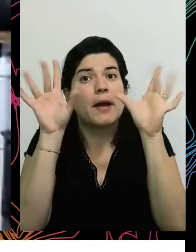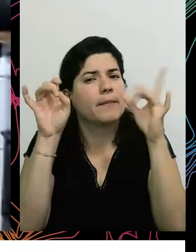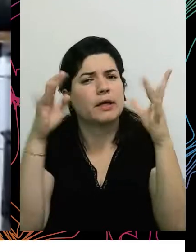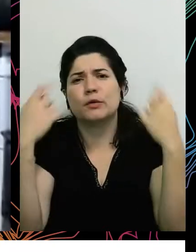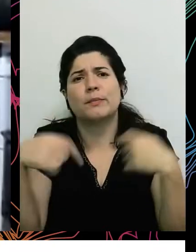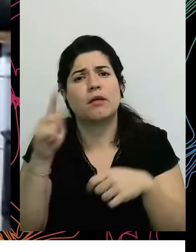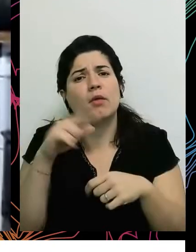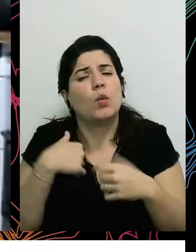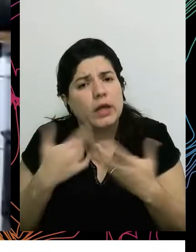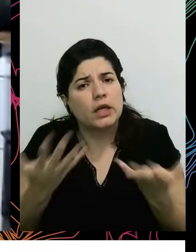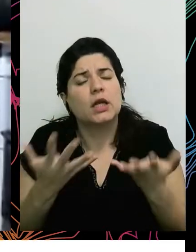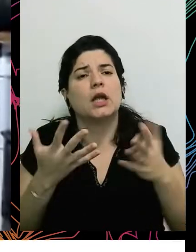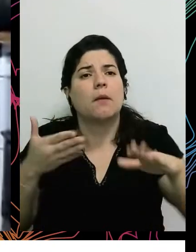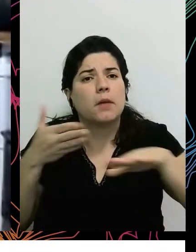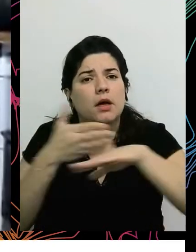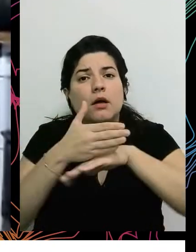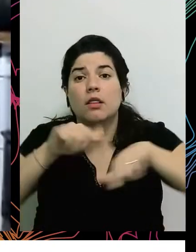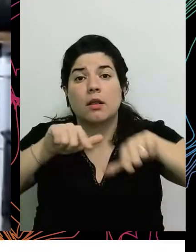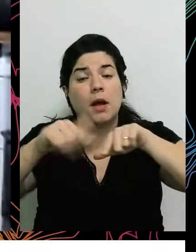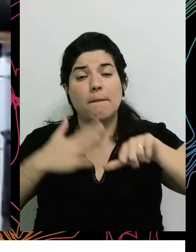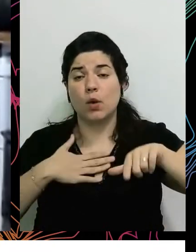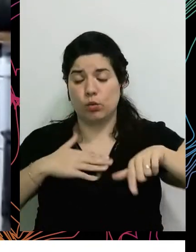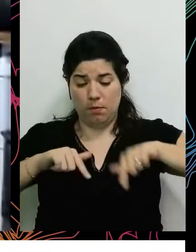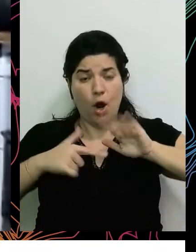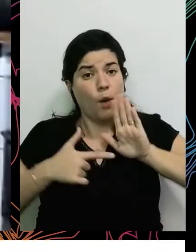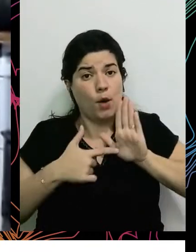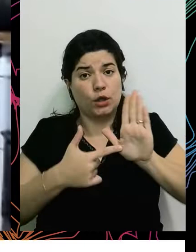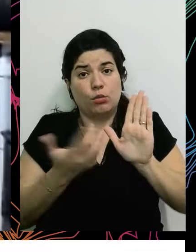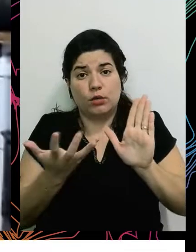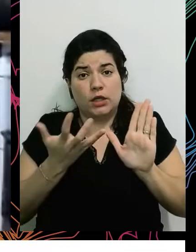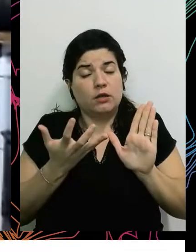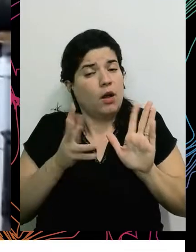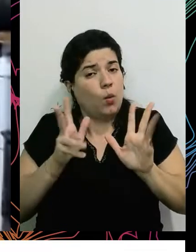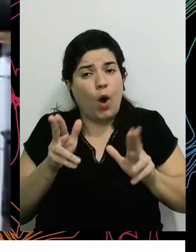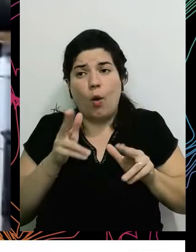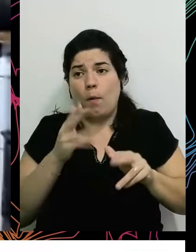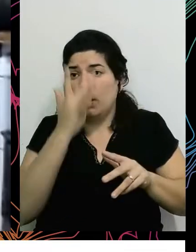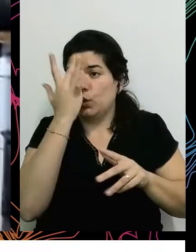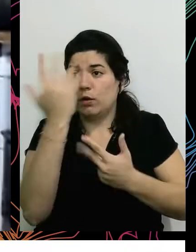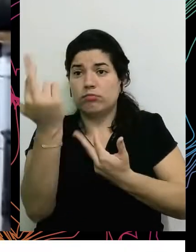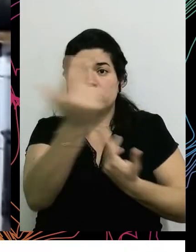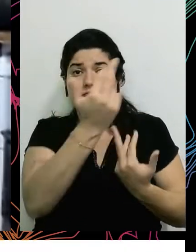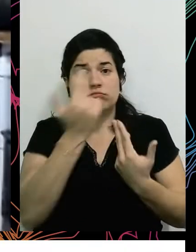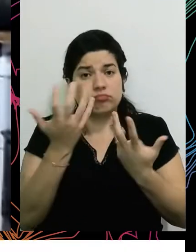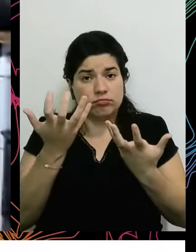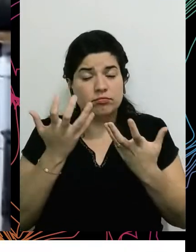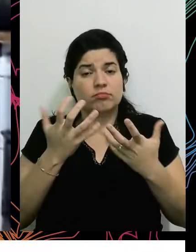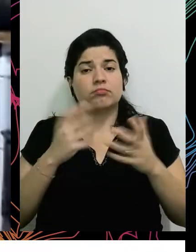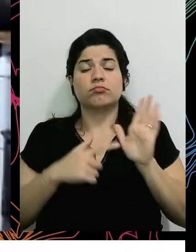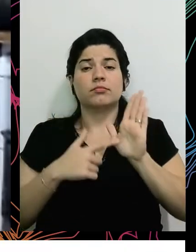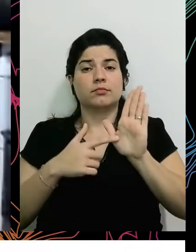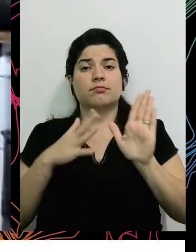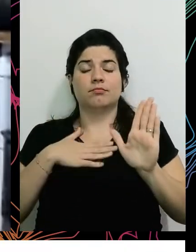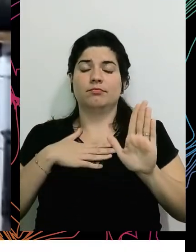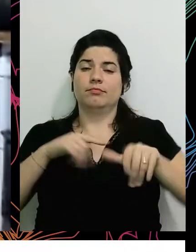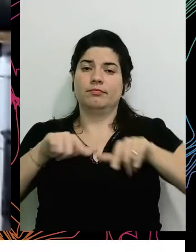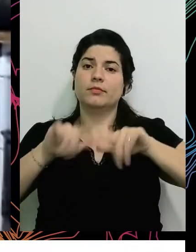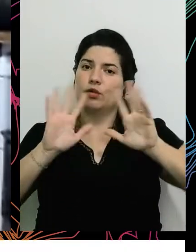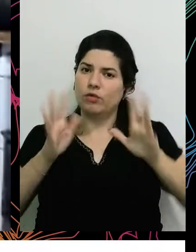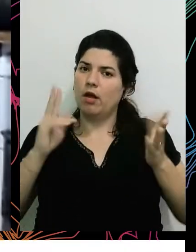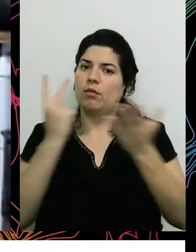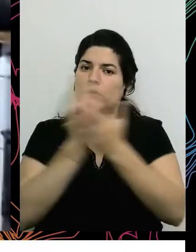trabalho, como qualquer outra pessoa, né? Que é o que a gente deseja. É, assim, eu já passei por